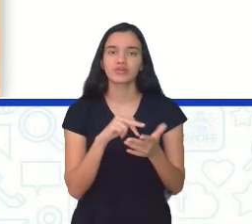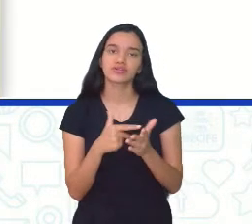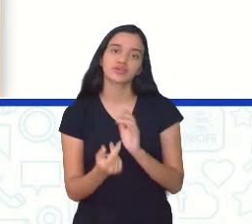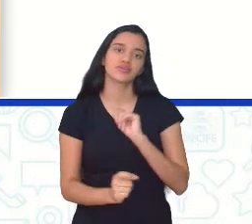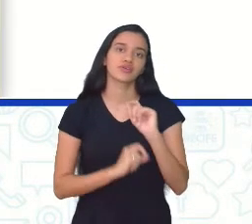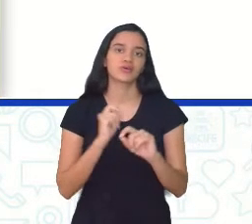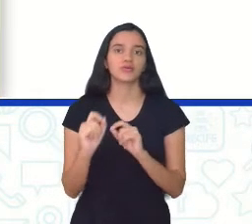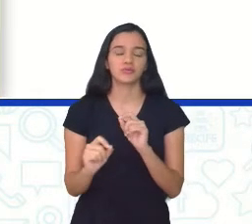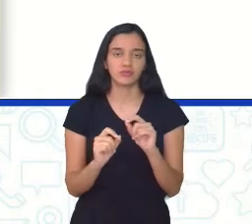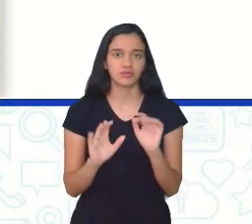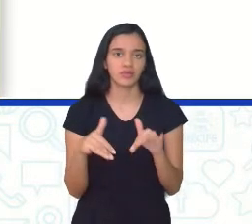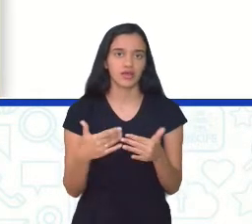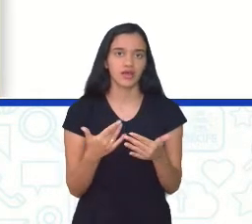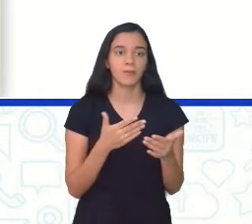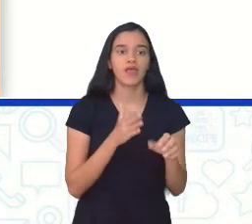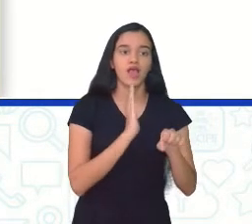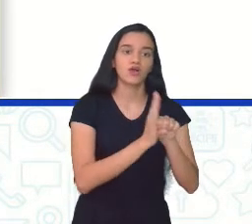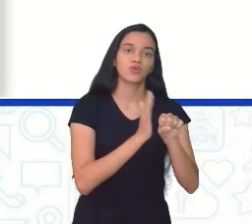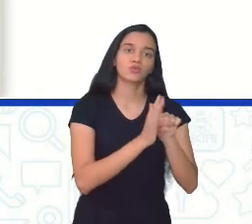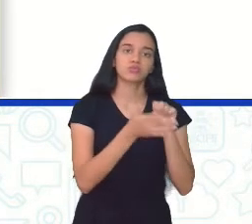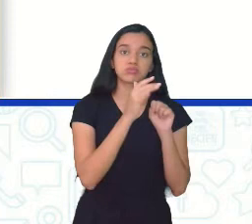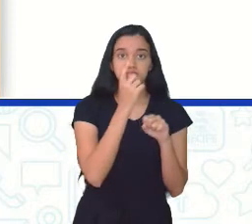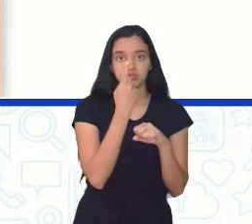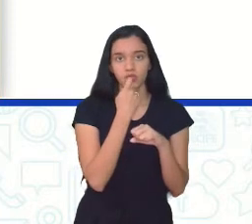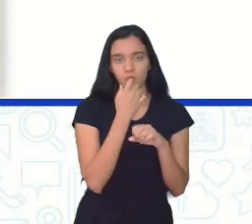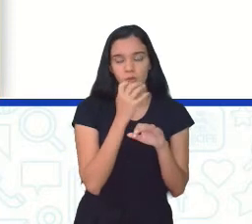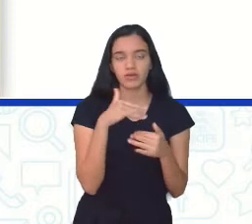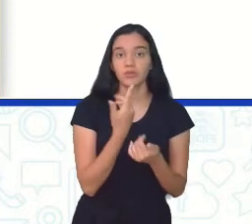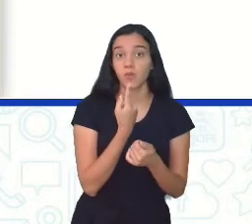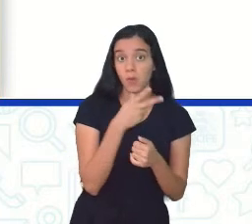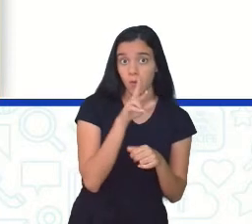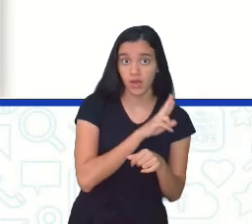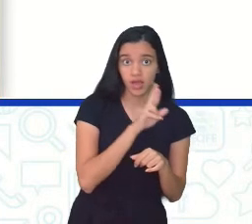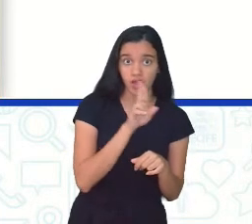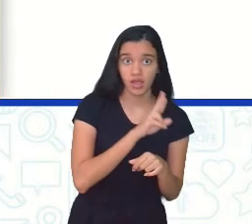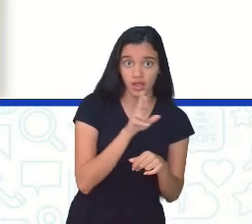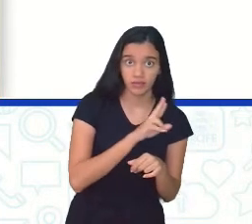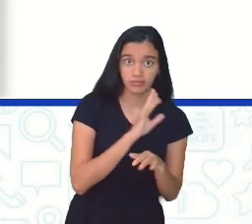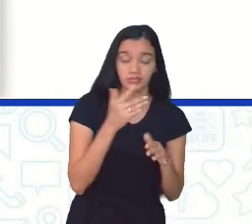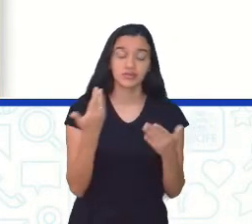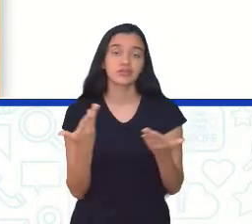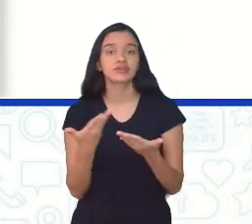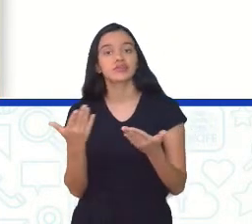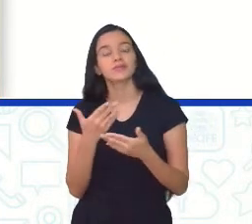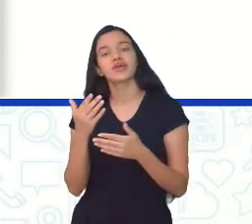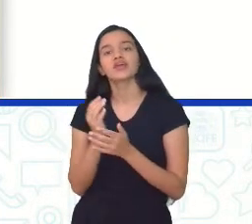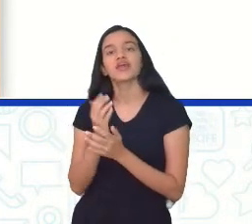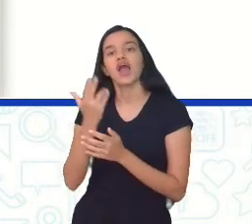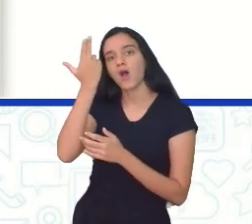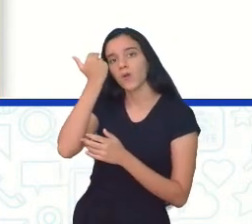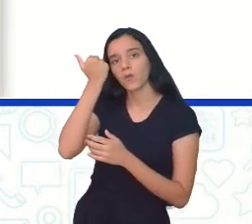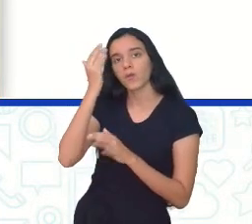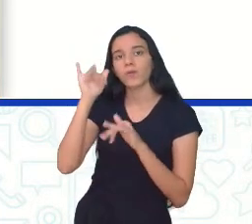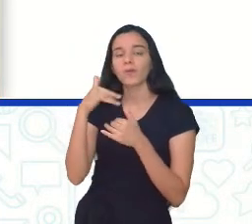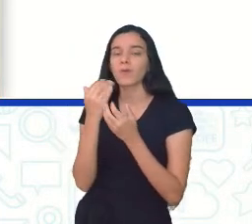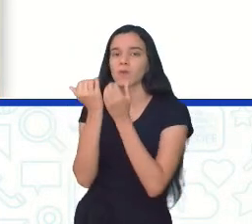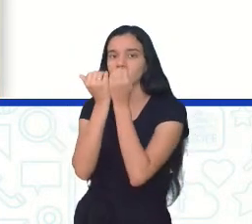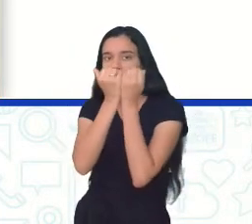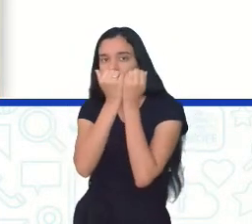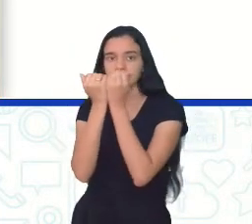ele vendeu a tomate por R$ 1 e vendeu a cenoura por R$